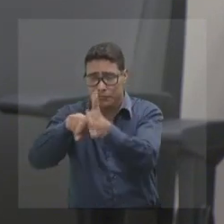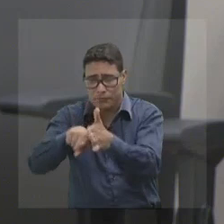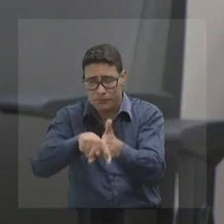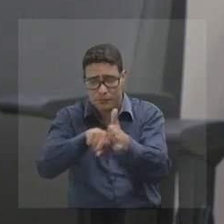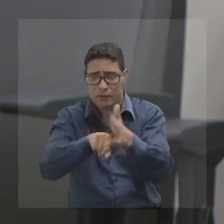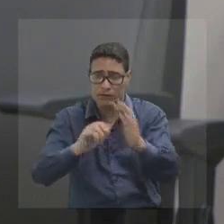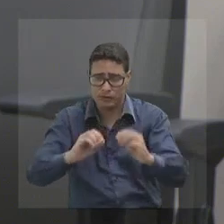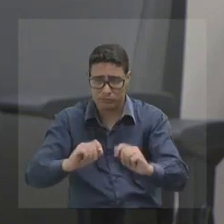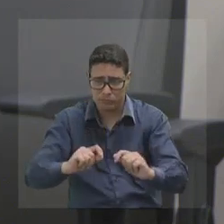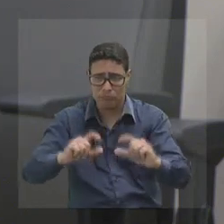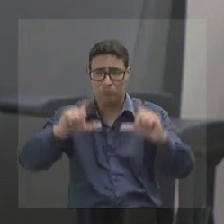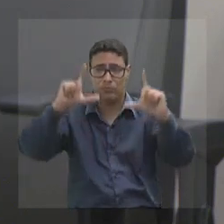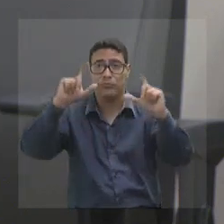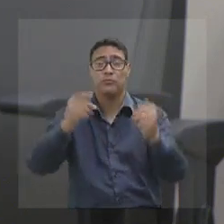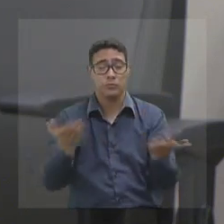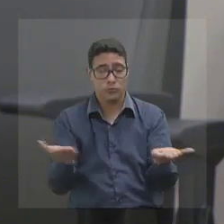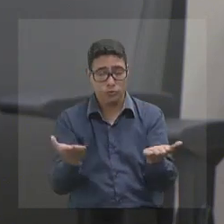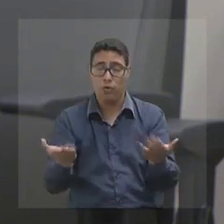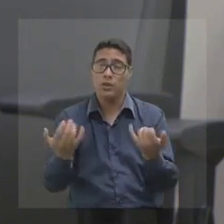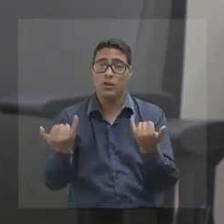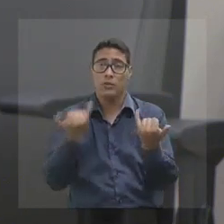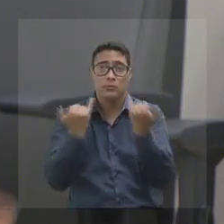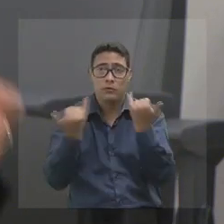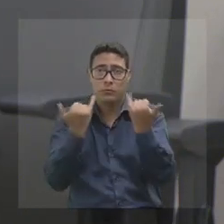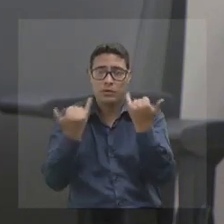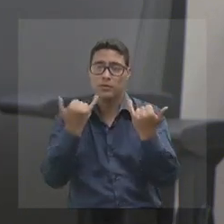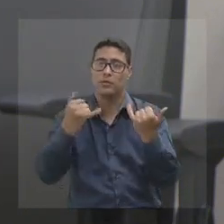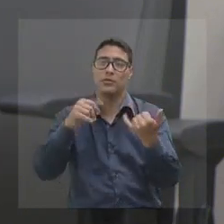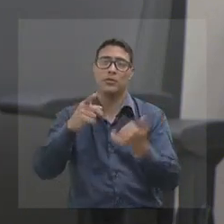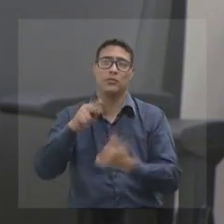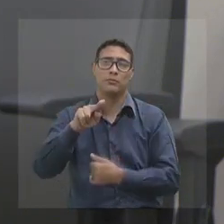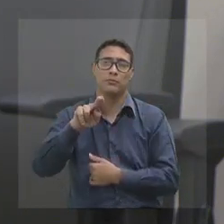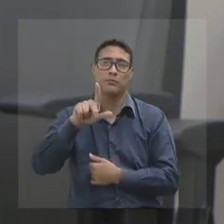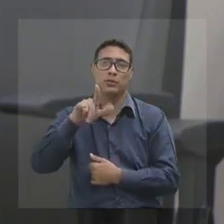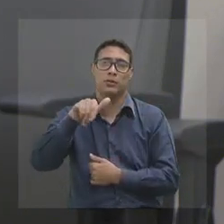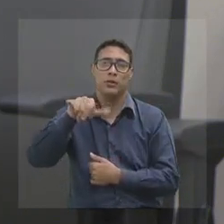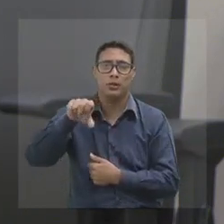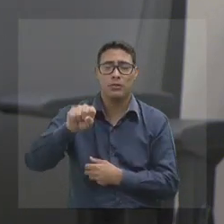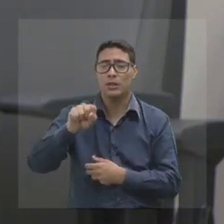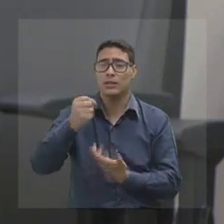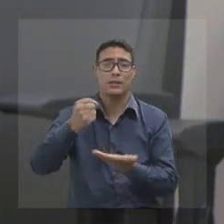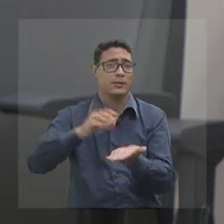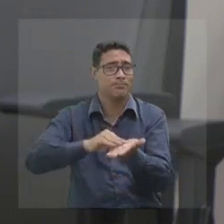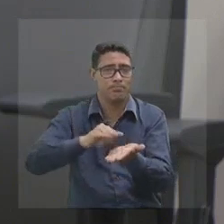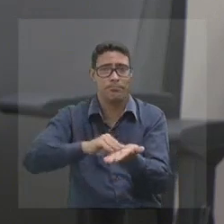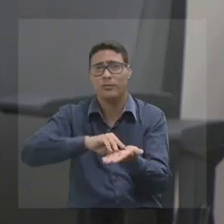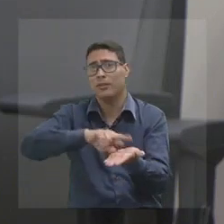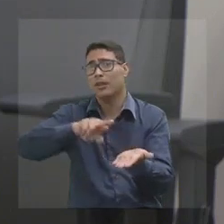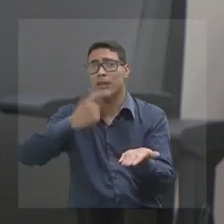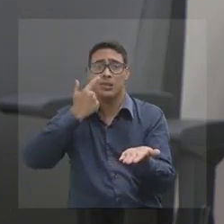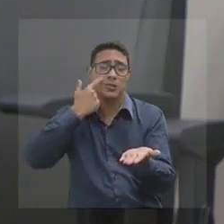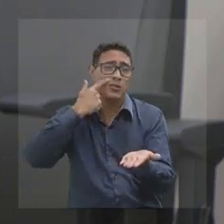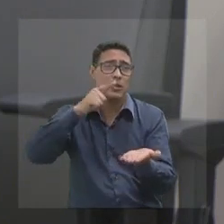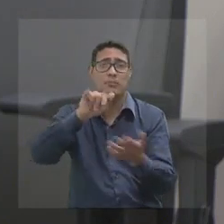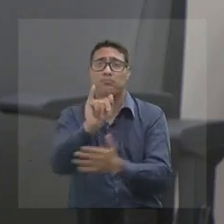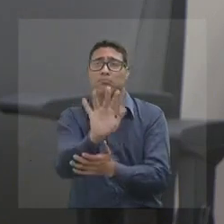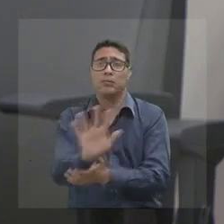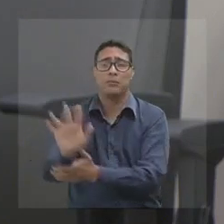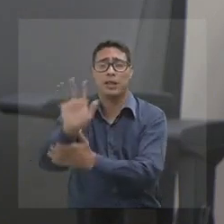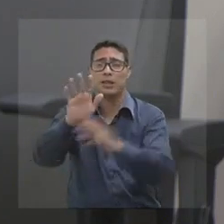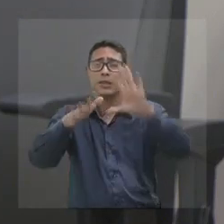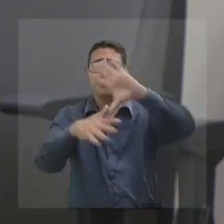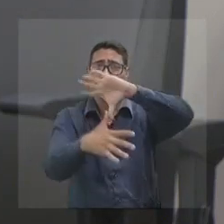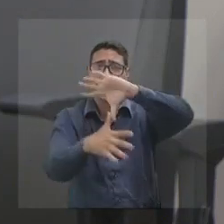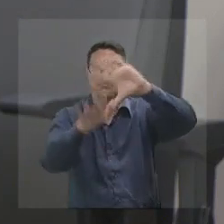nós não temos dados públicos com uma escala de imagem adequada que nos dê segurança